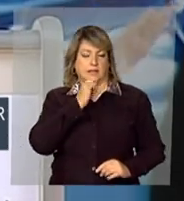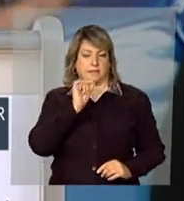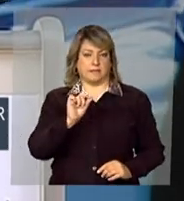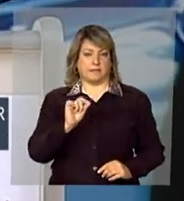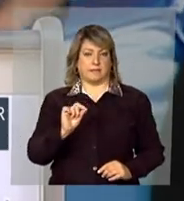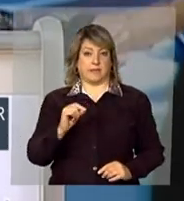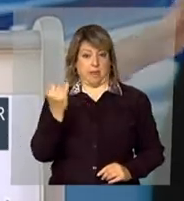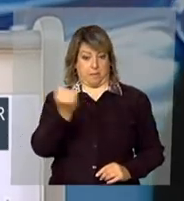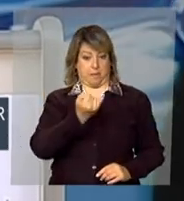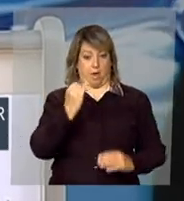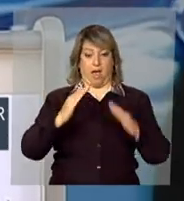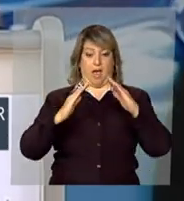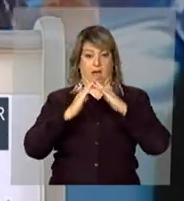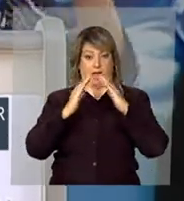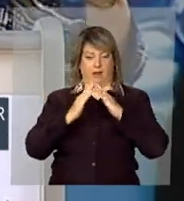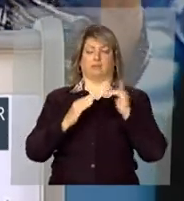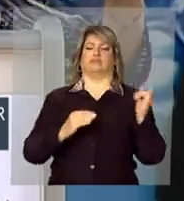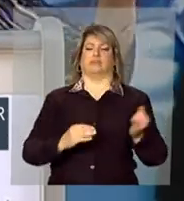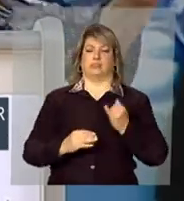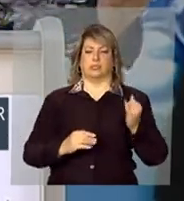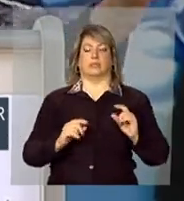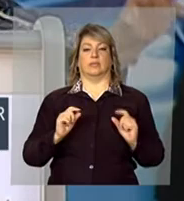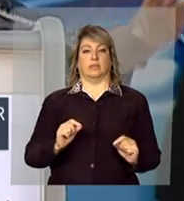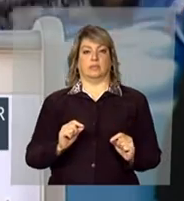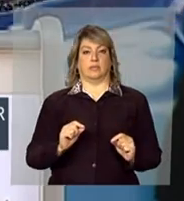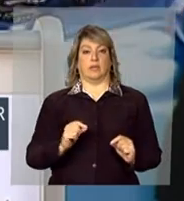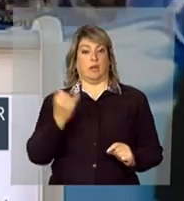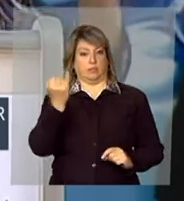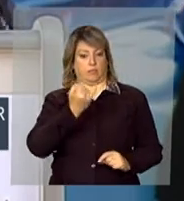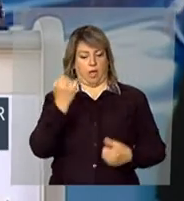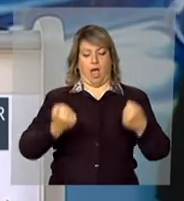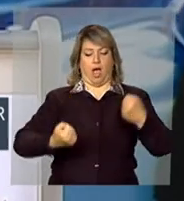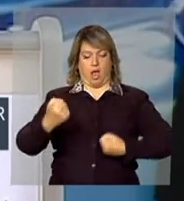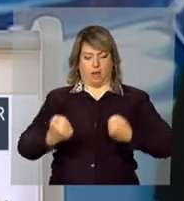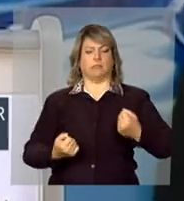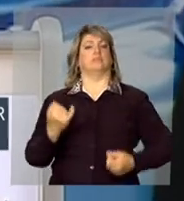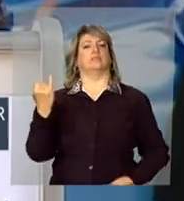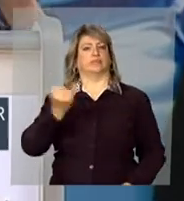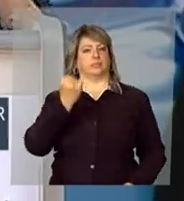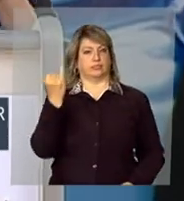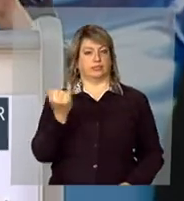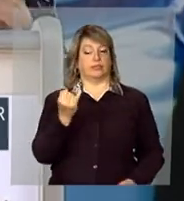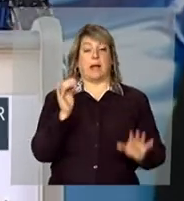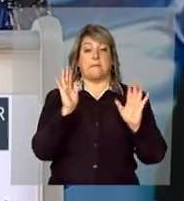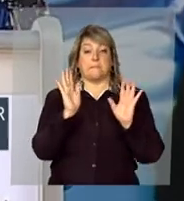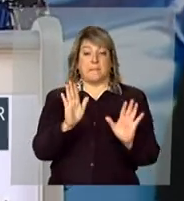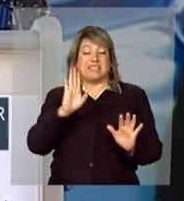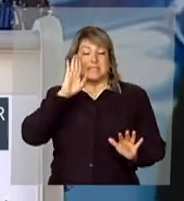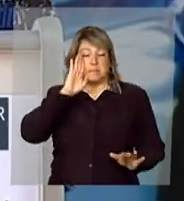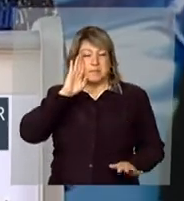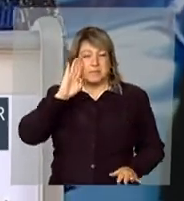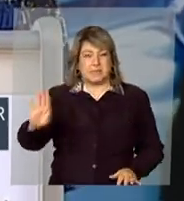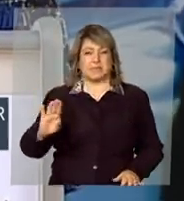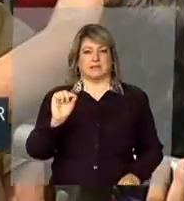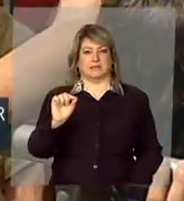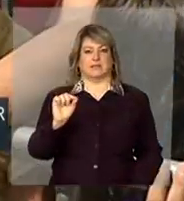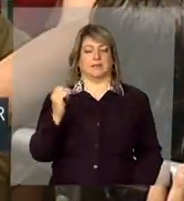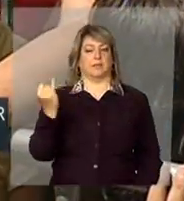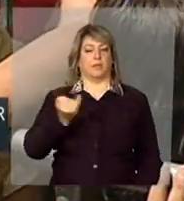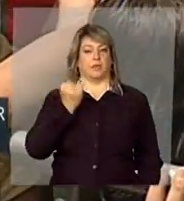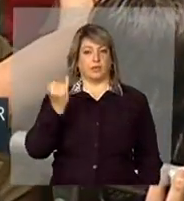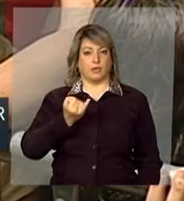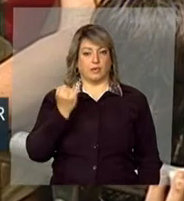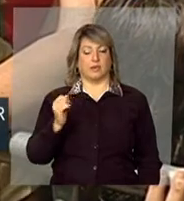a casa? É importante. É importante o carro? É importante. Mas, sobretudo, é